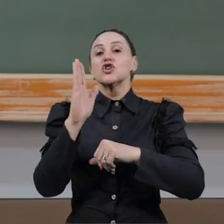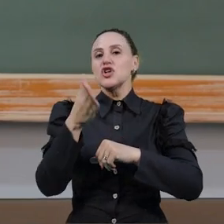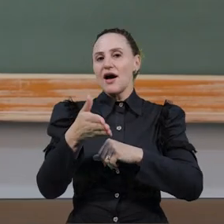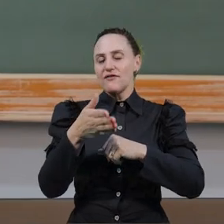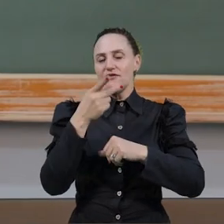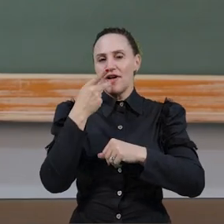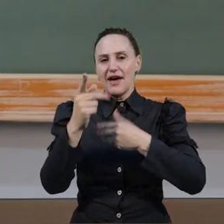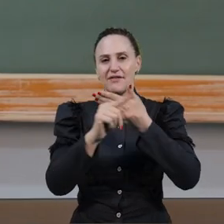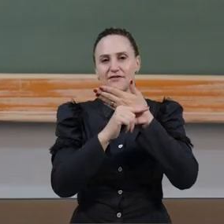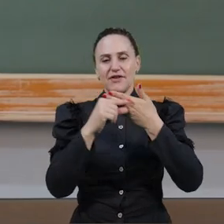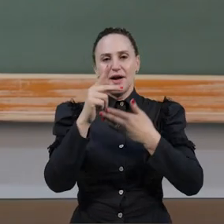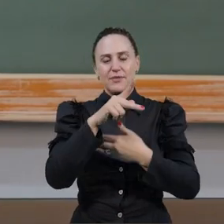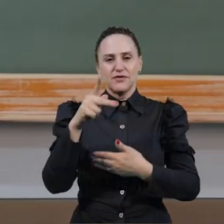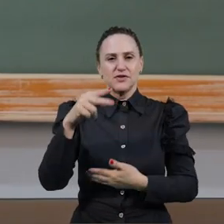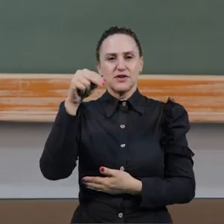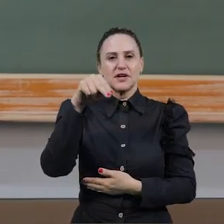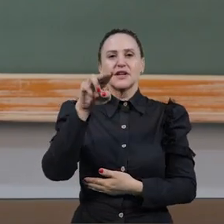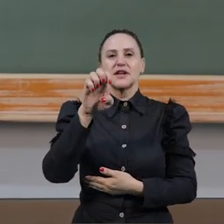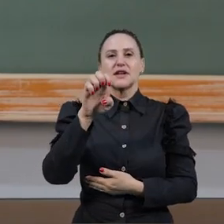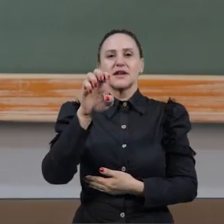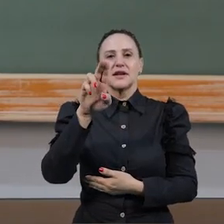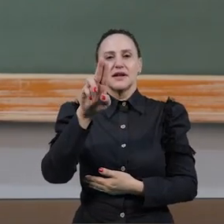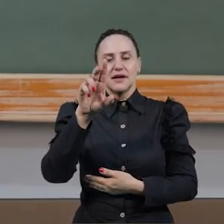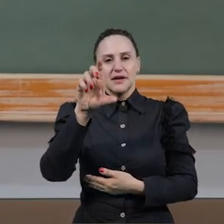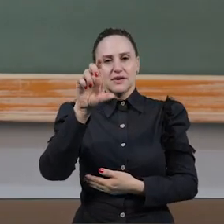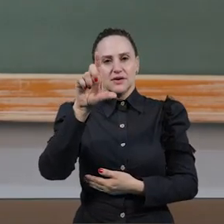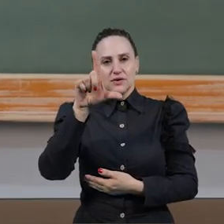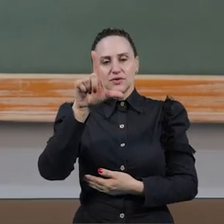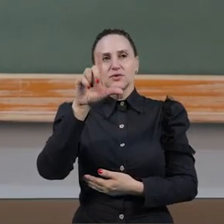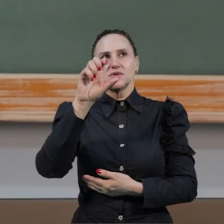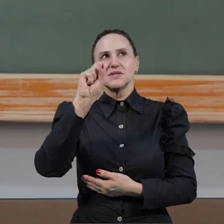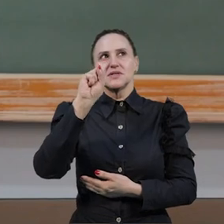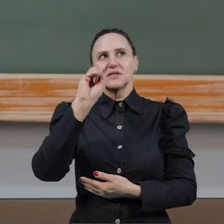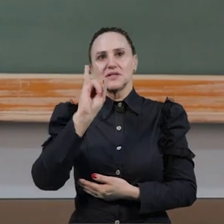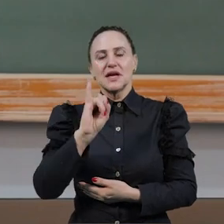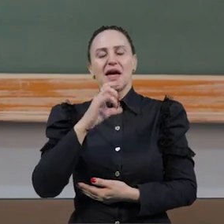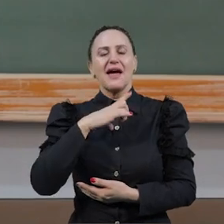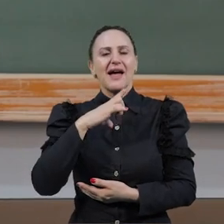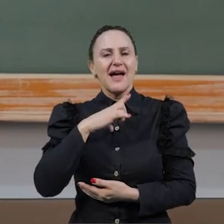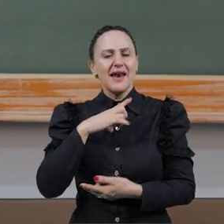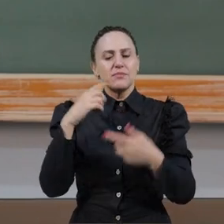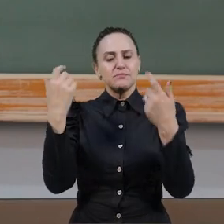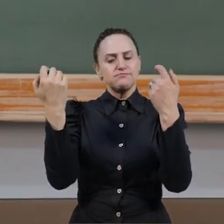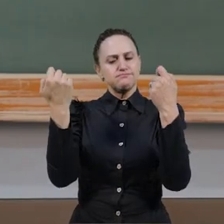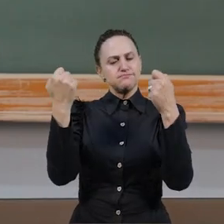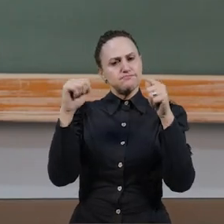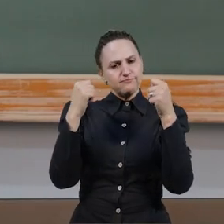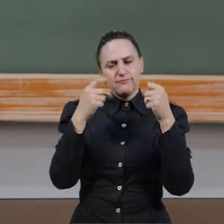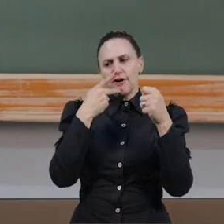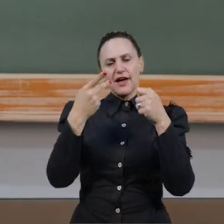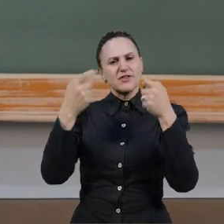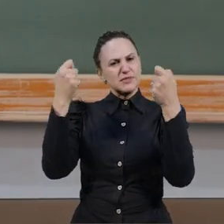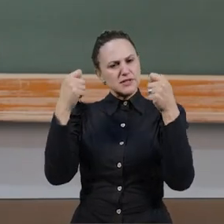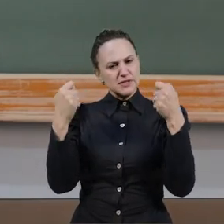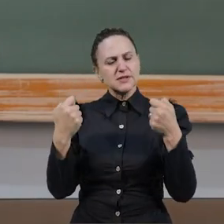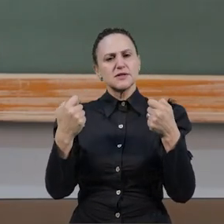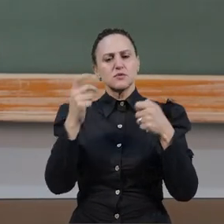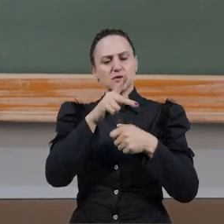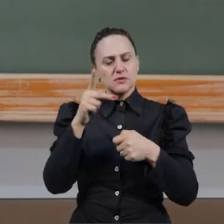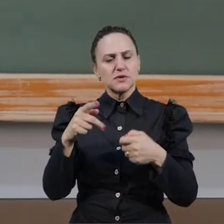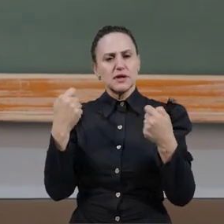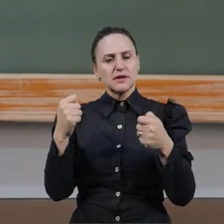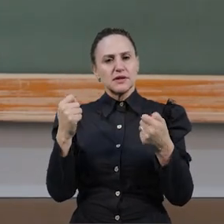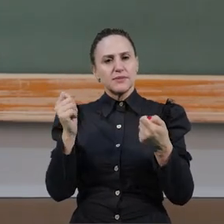a tomada de decisão requer conhecimento. Para o professor ter postura e convicção da